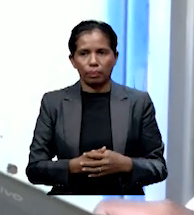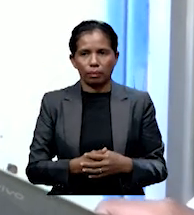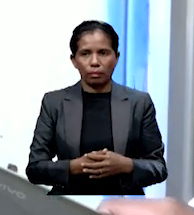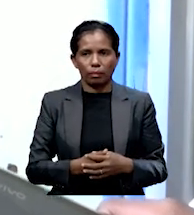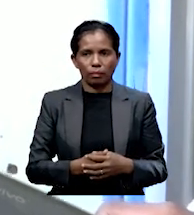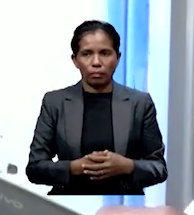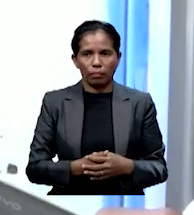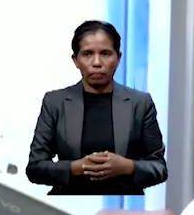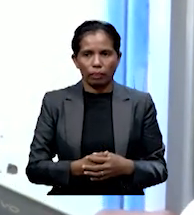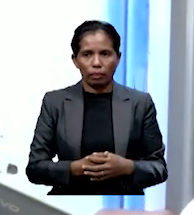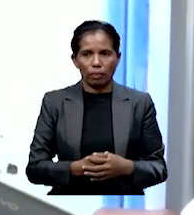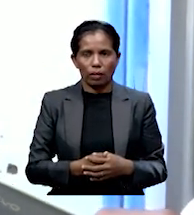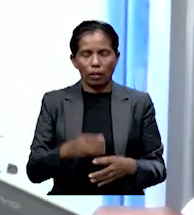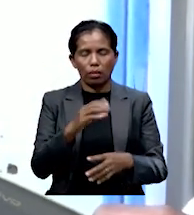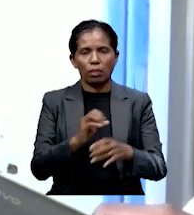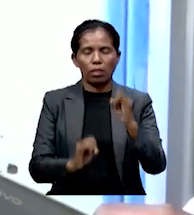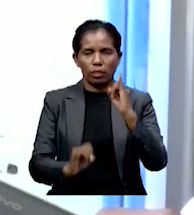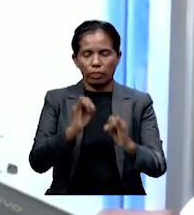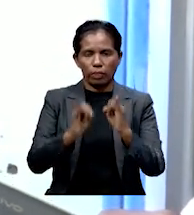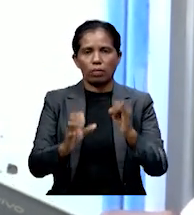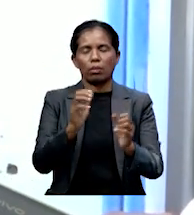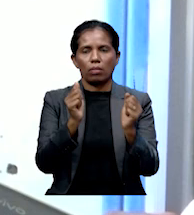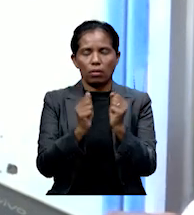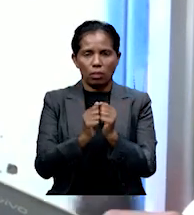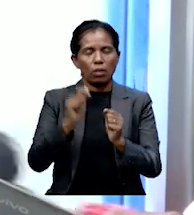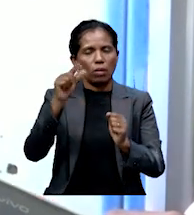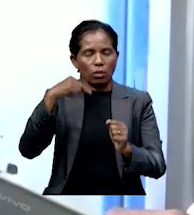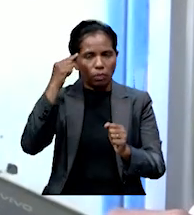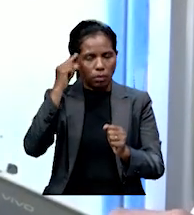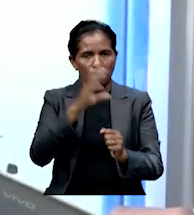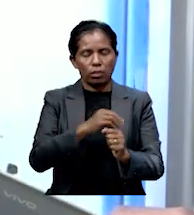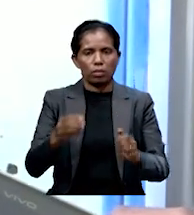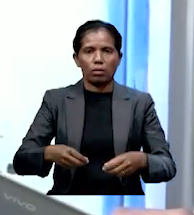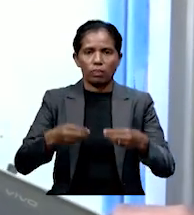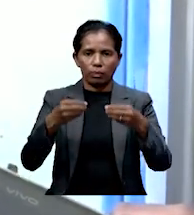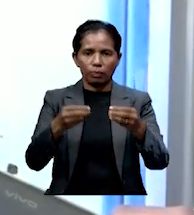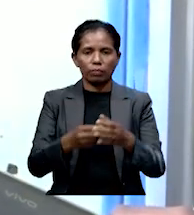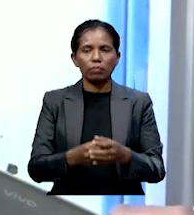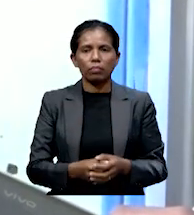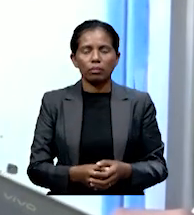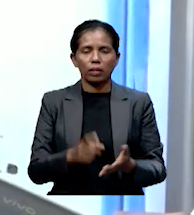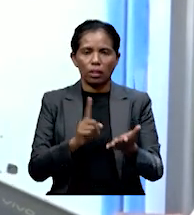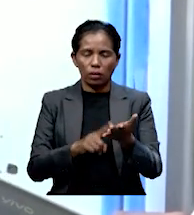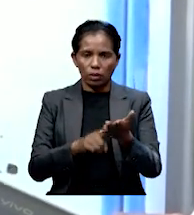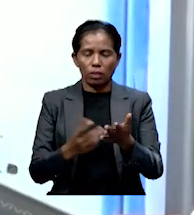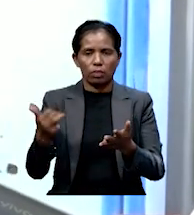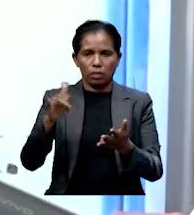iha entre indivíduo ho governo ne bem se emprega indivíduo né então iha discussão ser ne